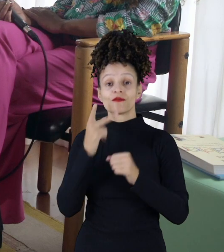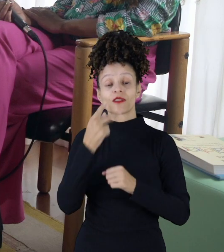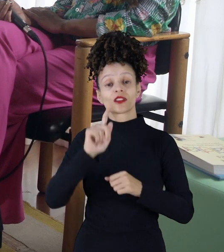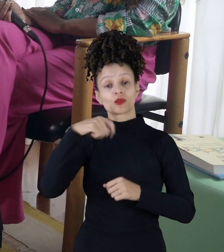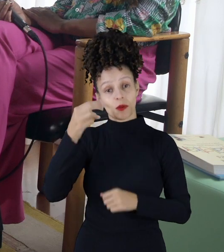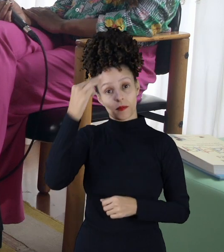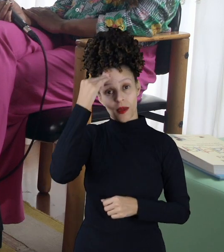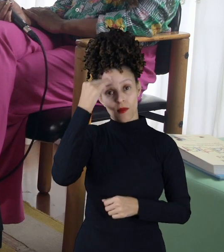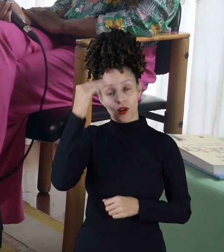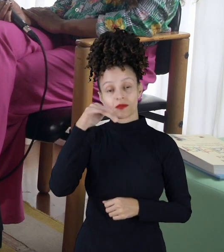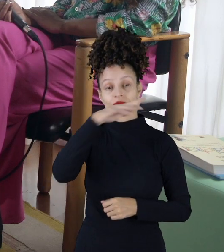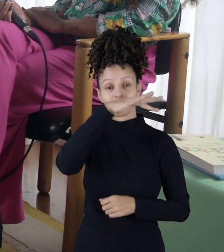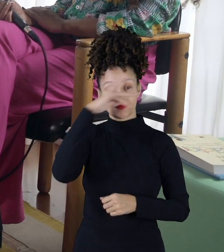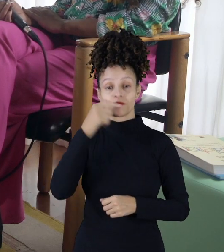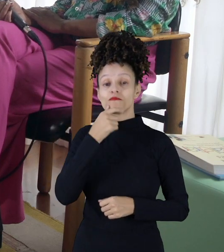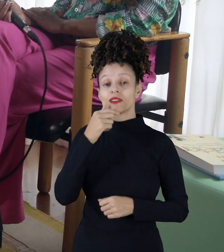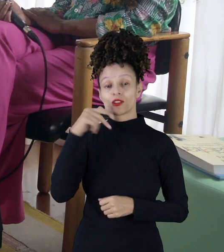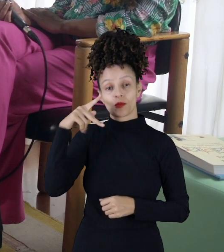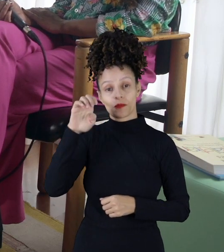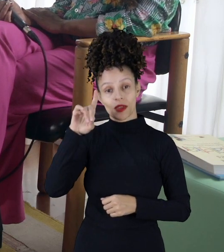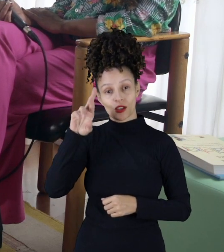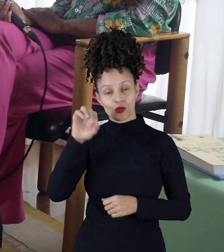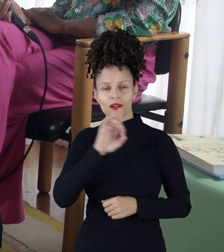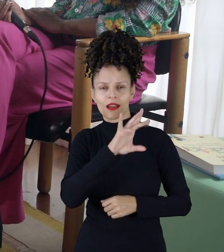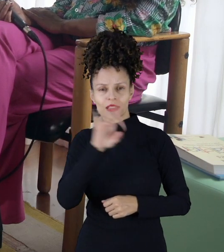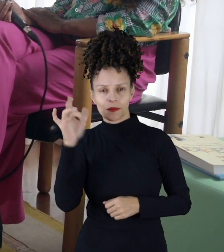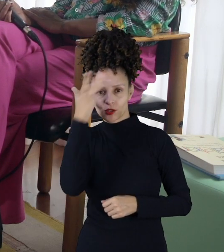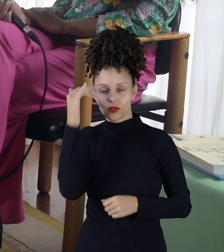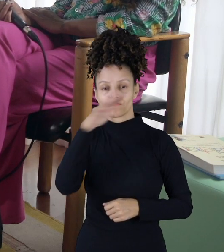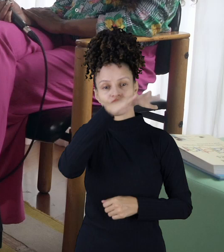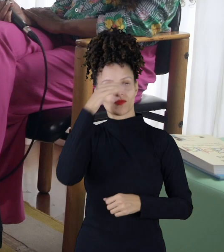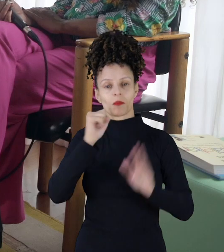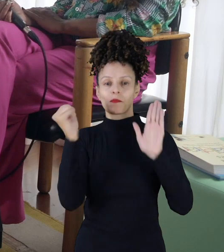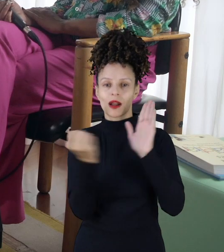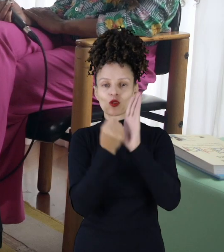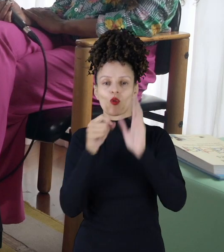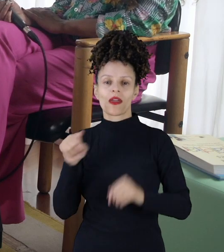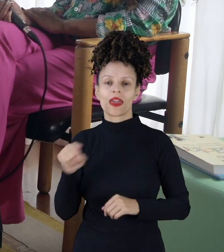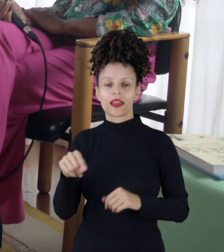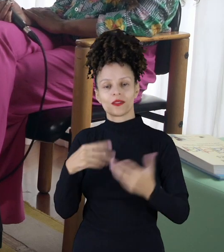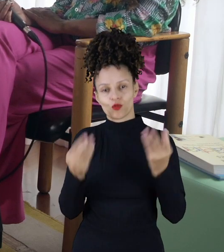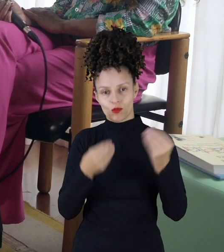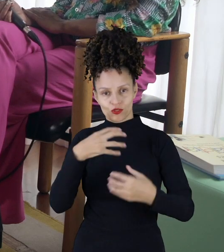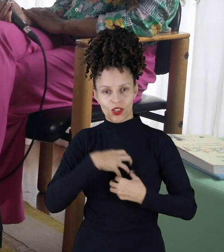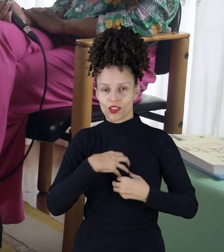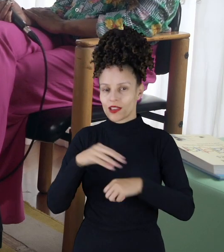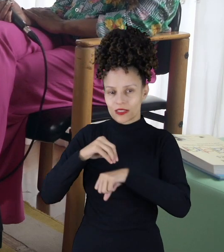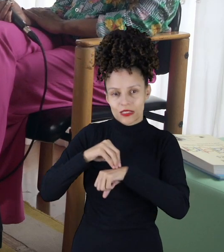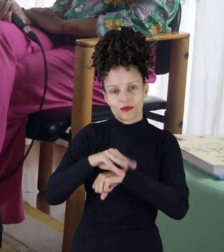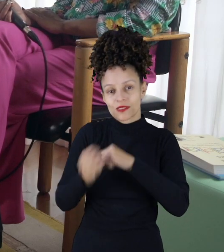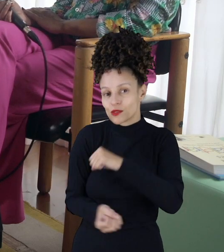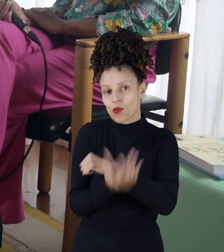memórias afetivas e olfativas. Né, do menino Pedro, cada pessoa tinha um cheiro e cada pessoa marcou o Pedro de